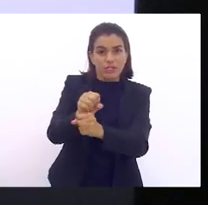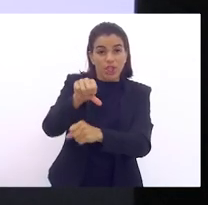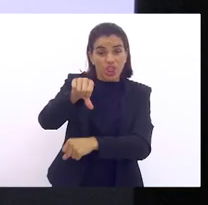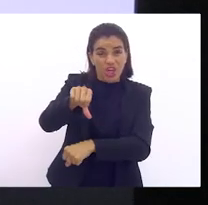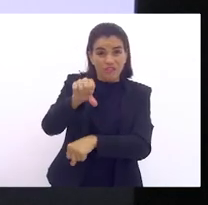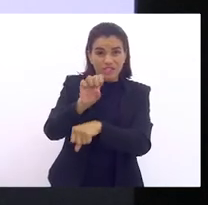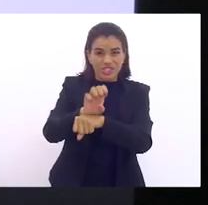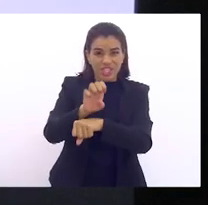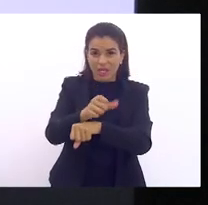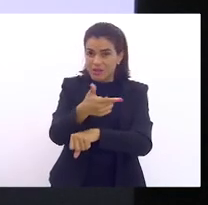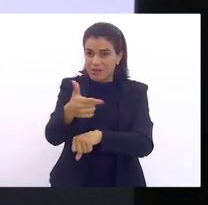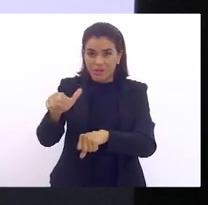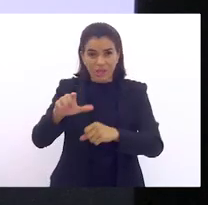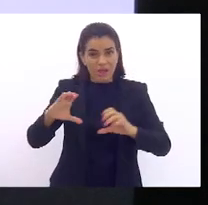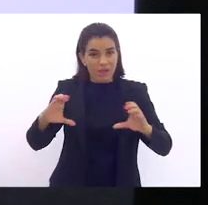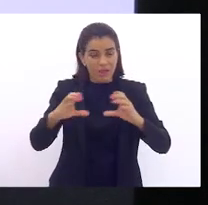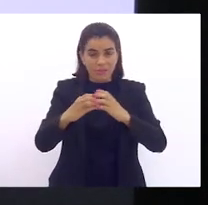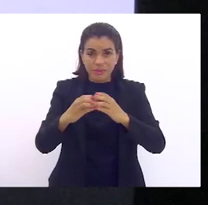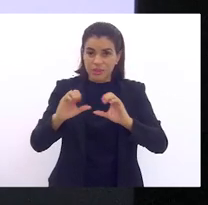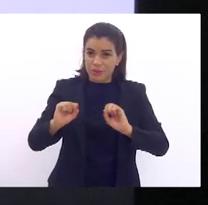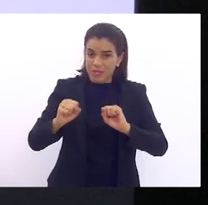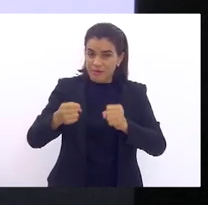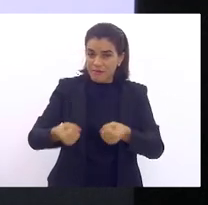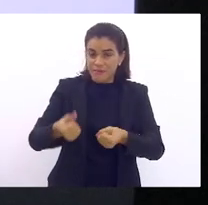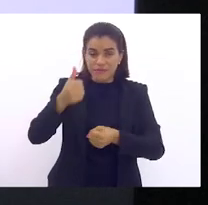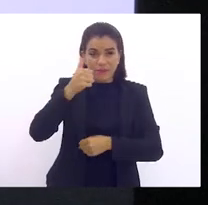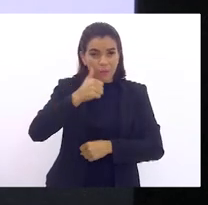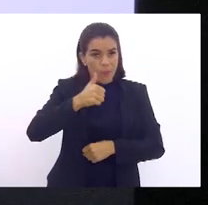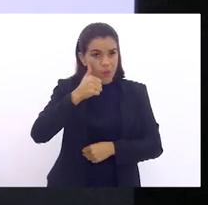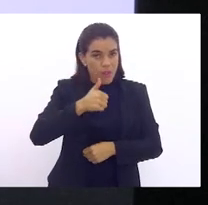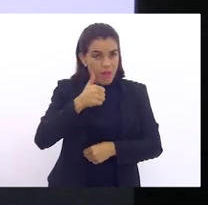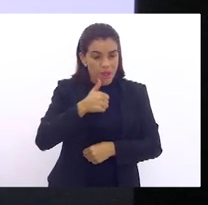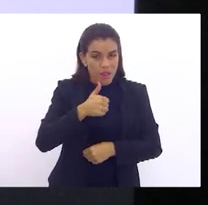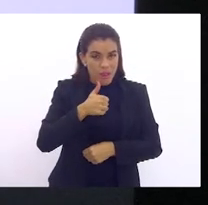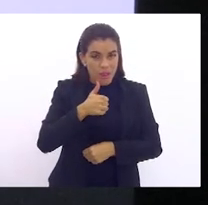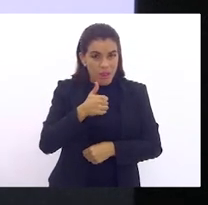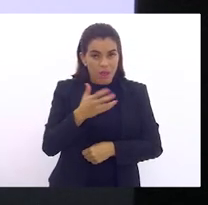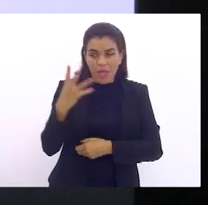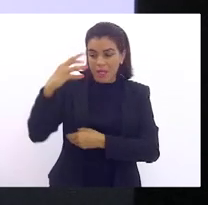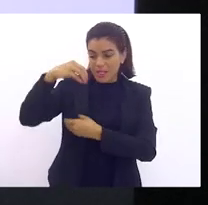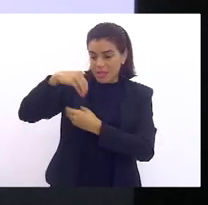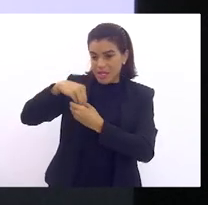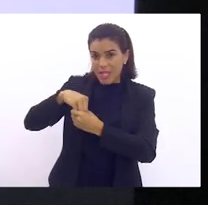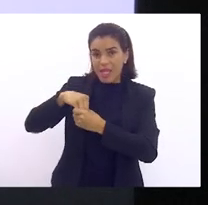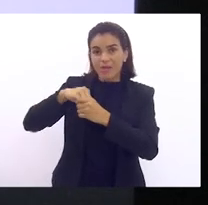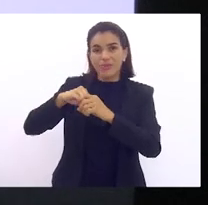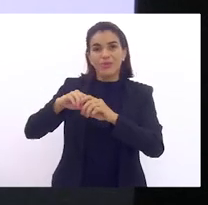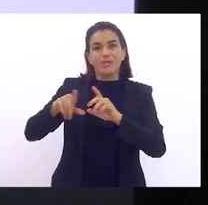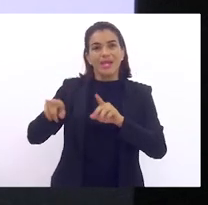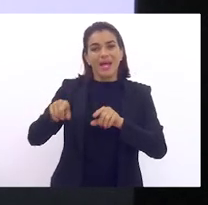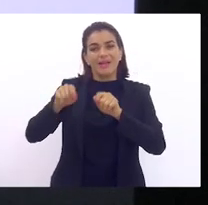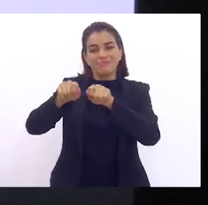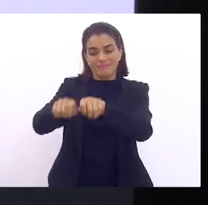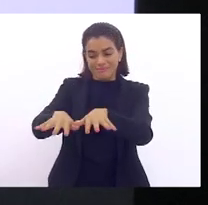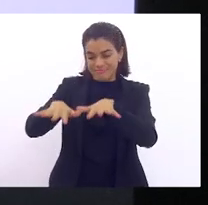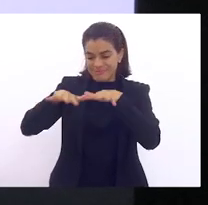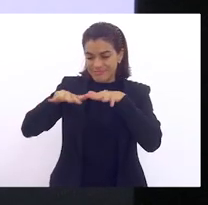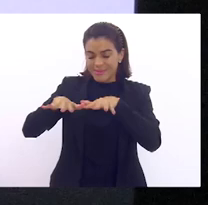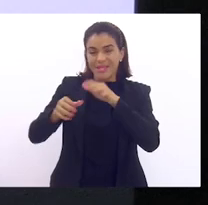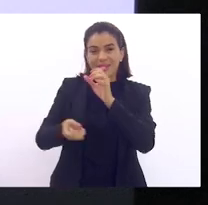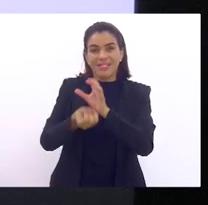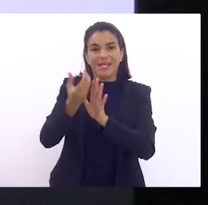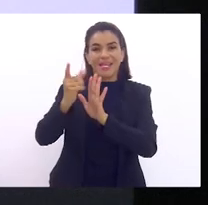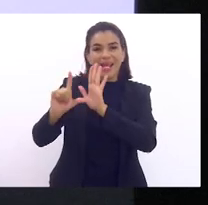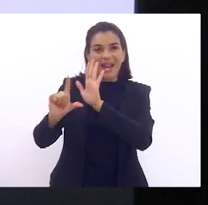tem comissões permanentes de mulheres eh dentro das casas legislativas demonstra que a gente ainda tem